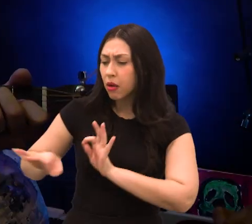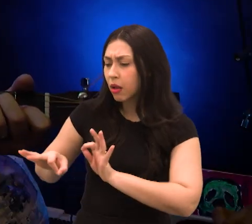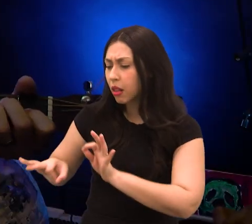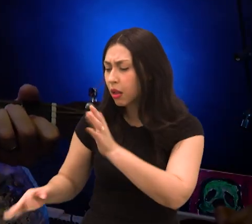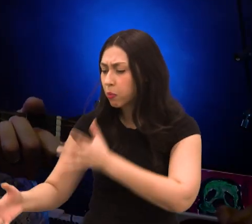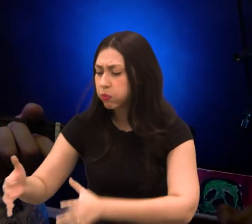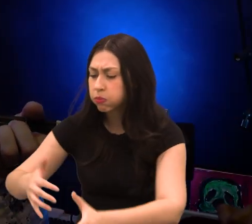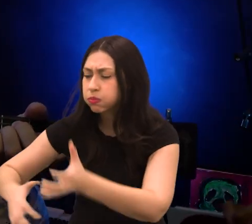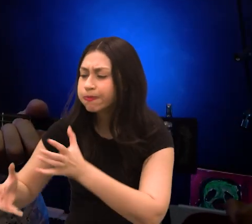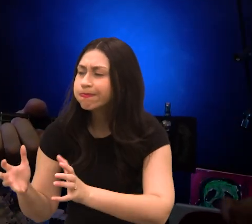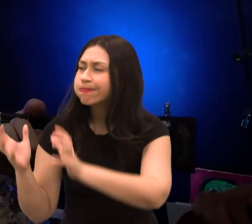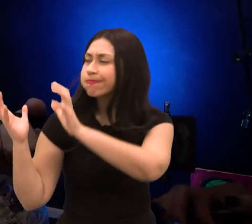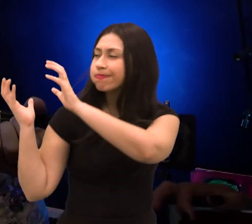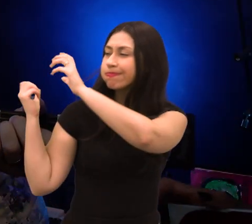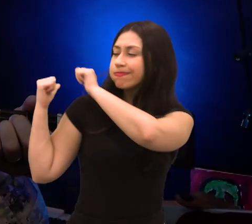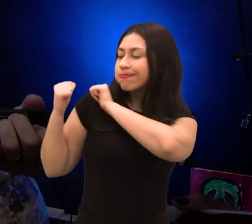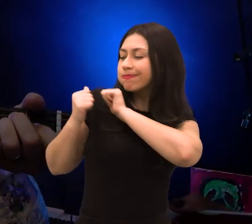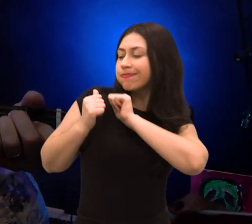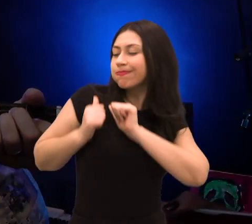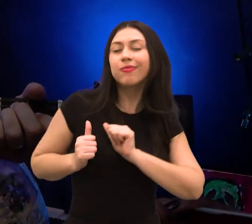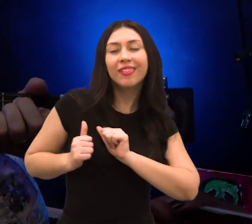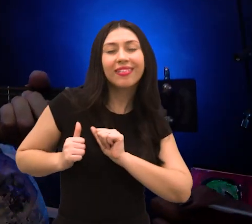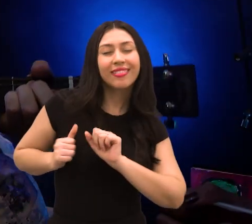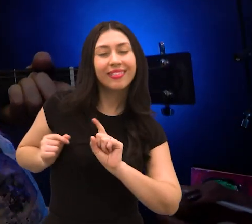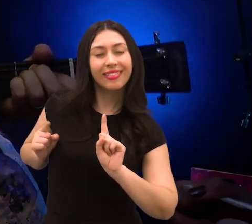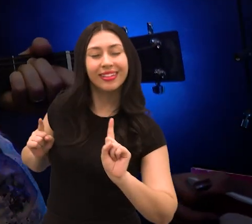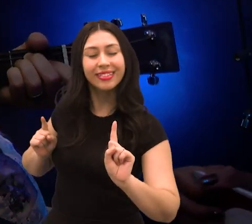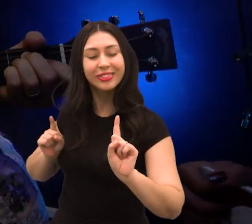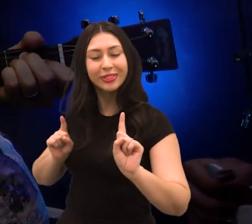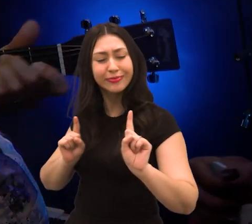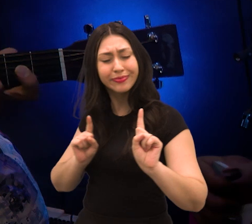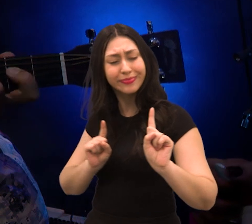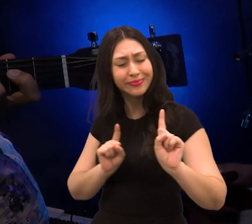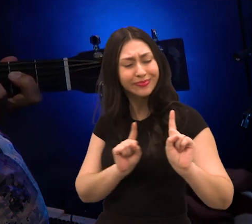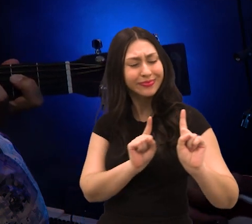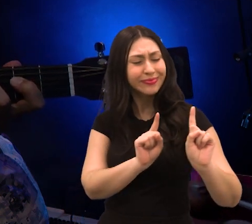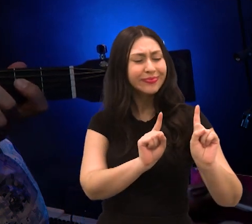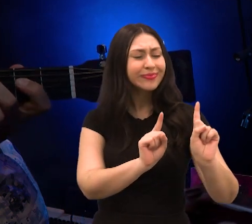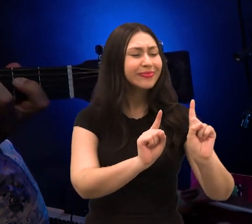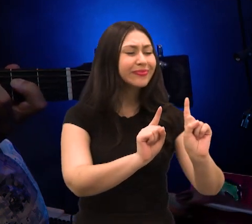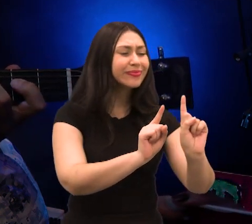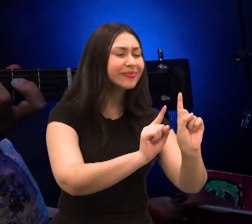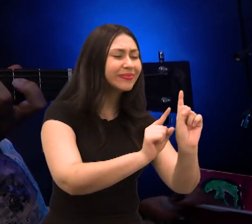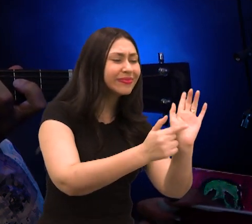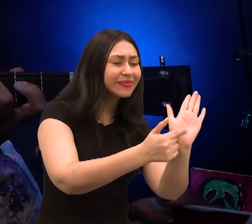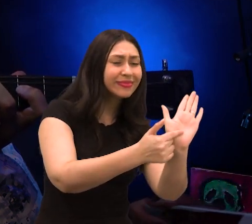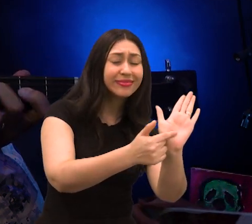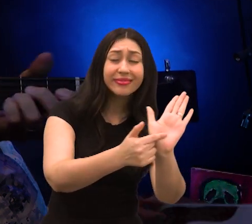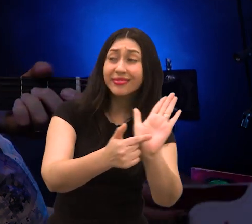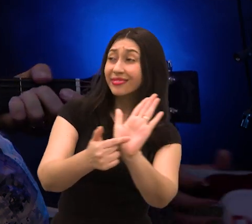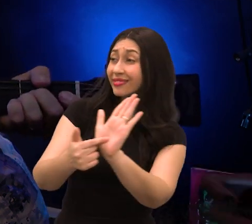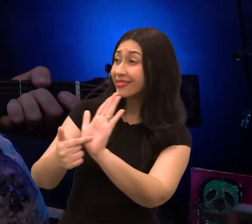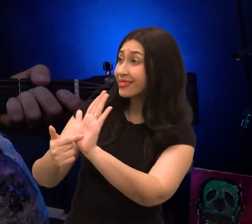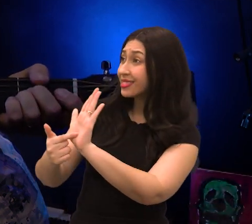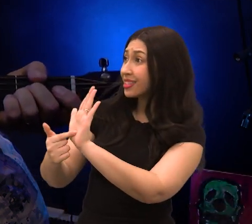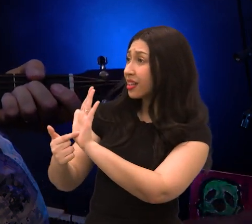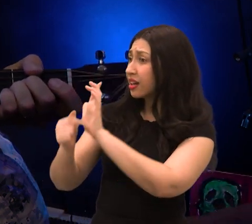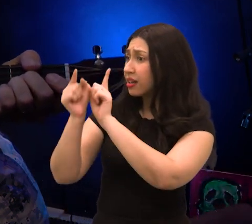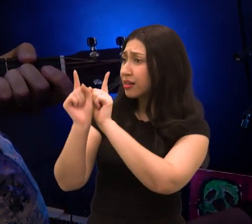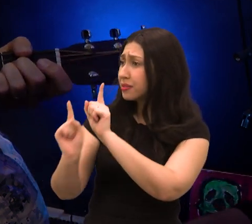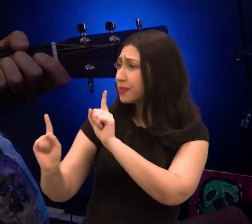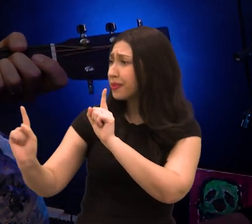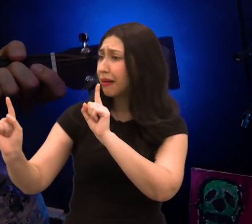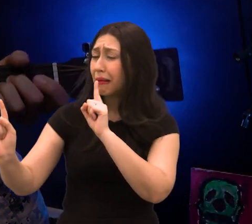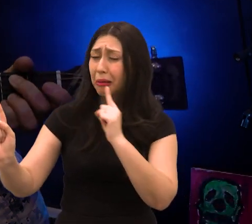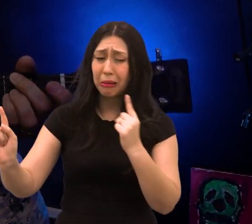Arruma as tuas coisas e vem comigo, que eu vou lhe mostrar. A minha